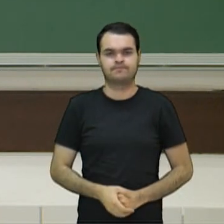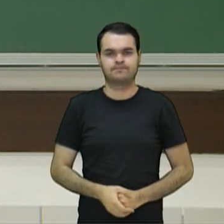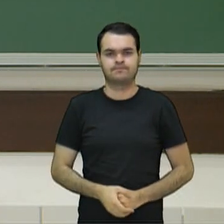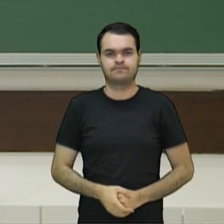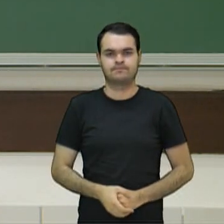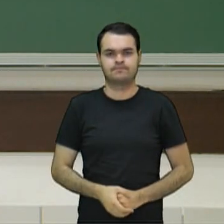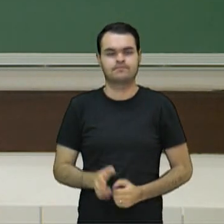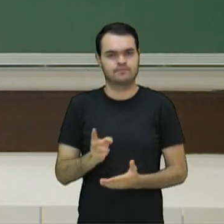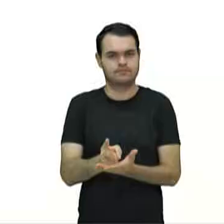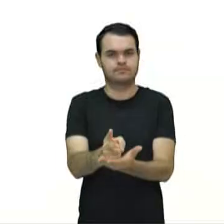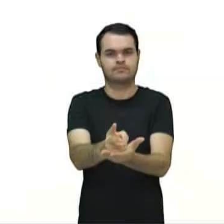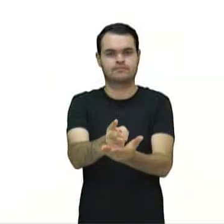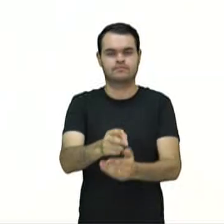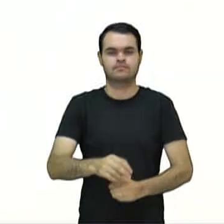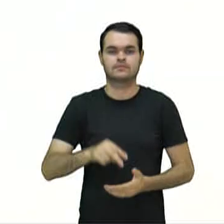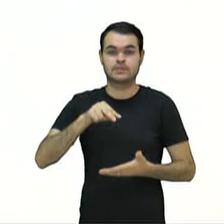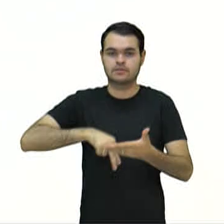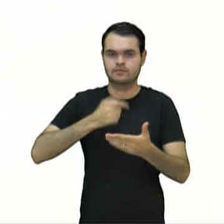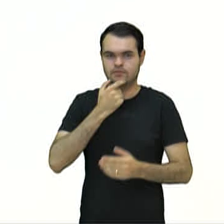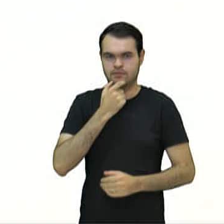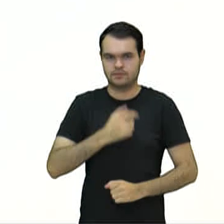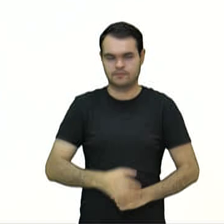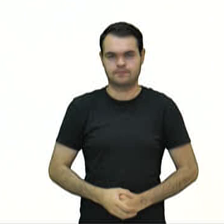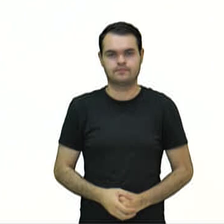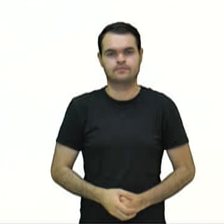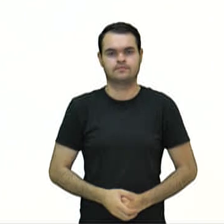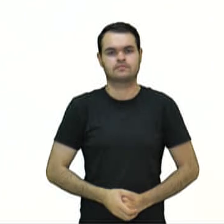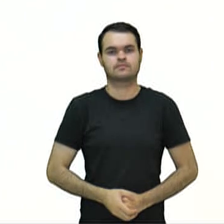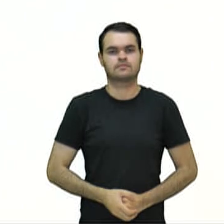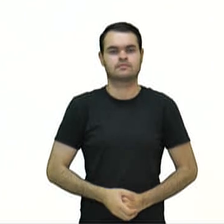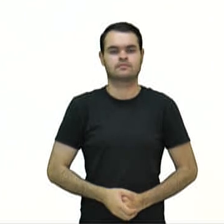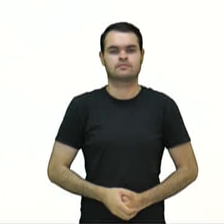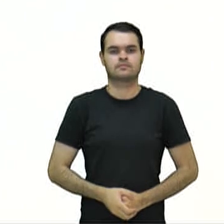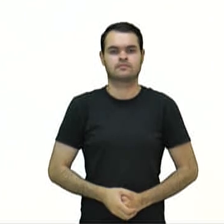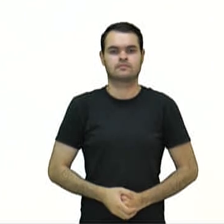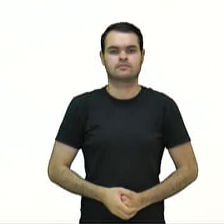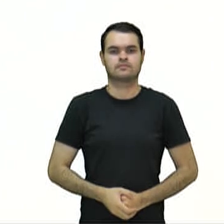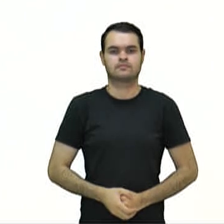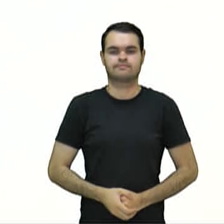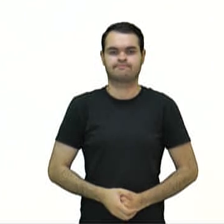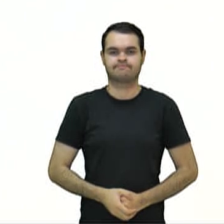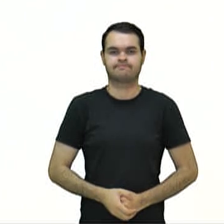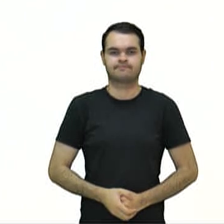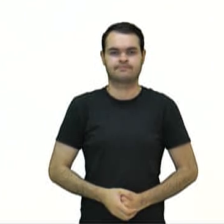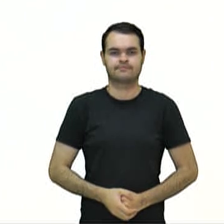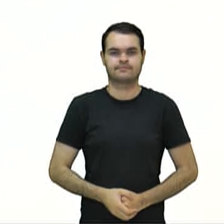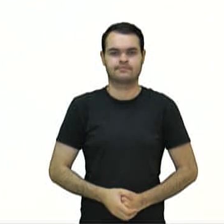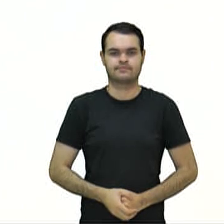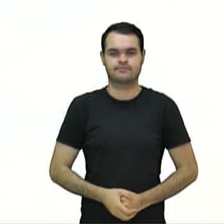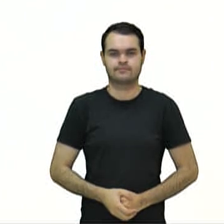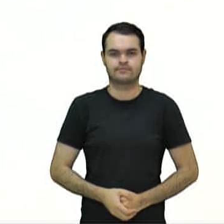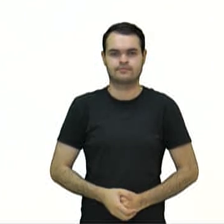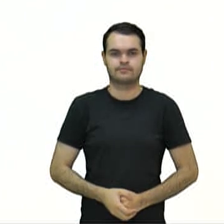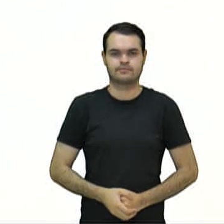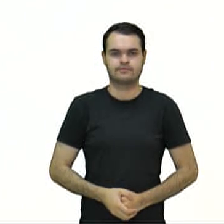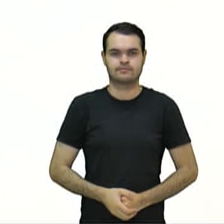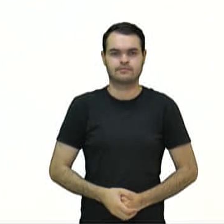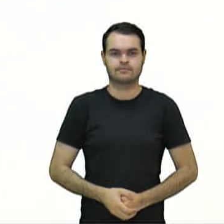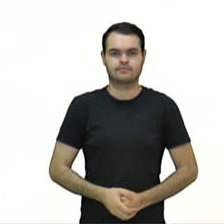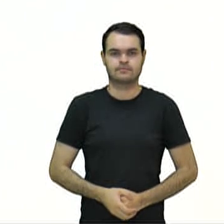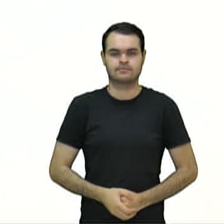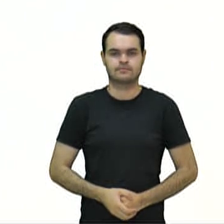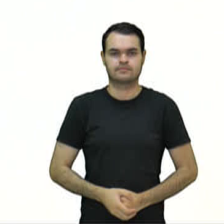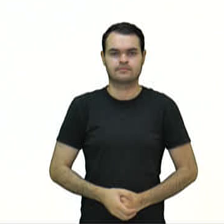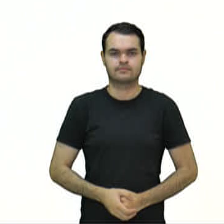Continuando, Poseidon was a brother of Zeus, the god of sky, sky god and chief deity of ancient Greece,